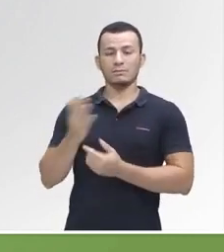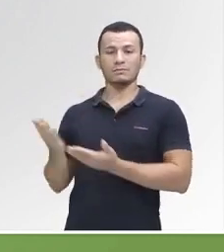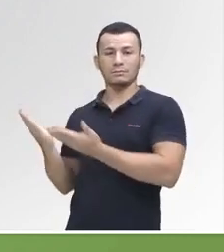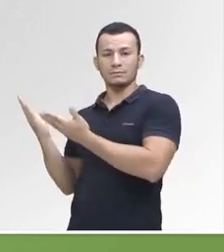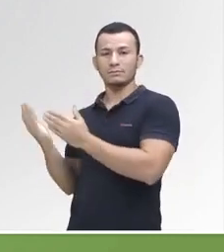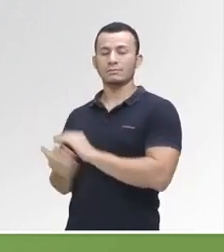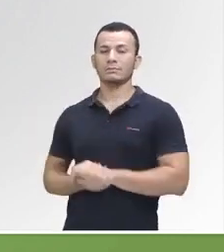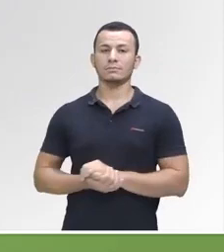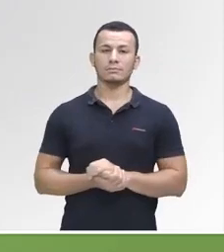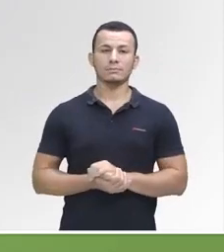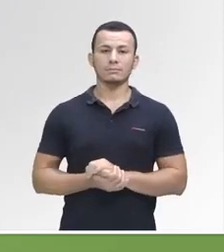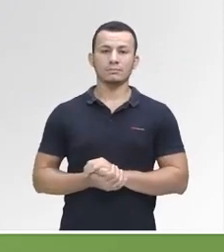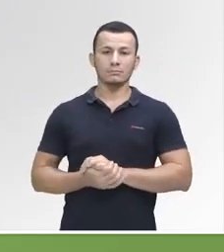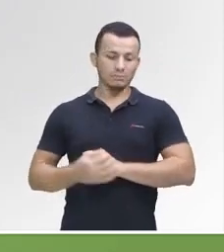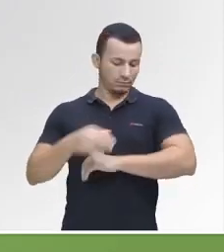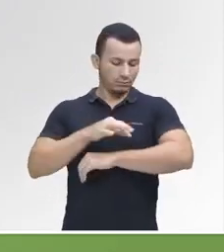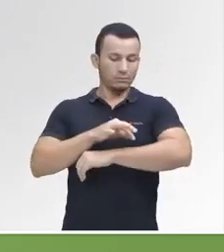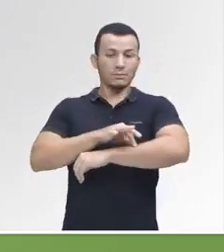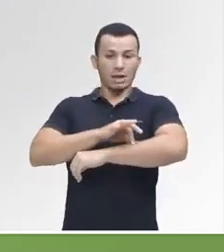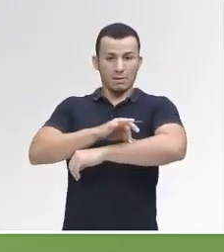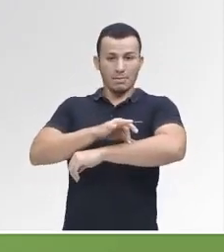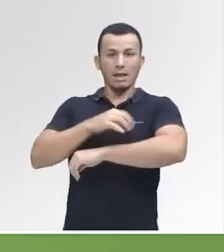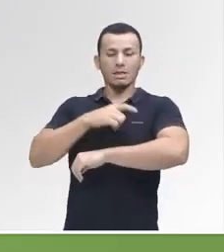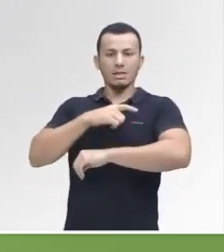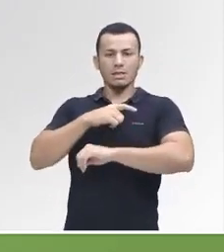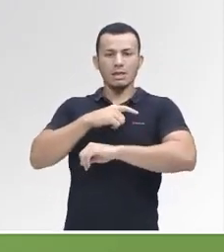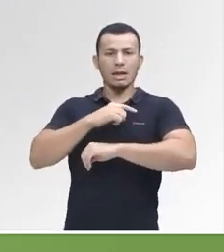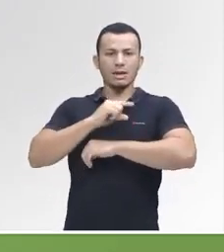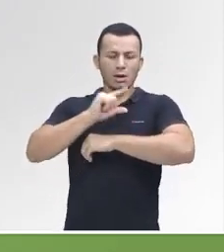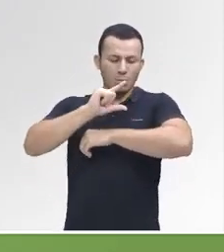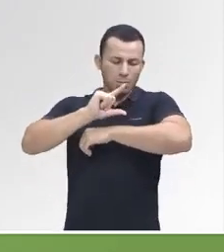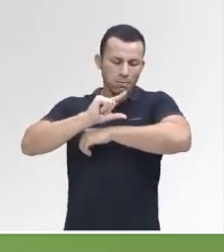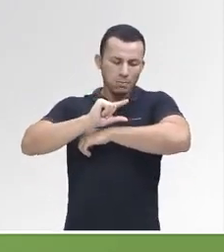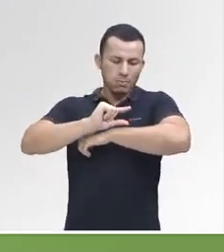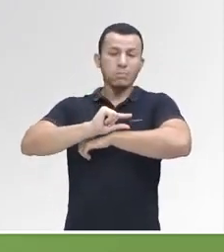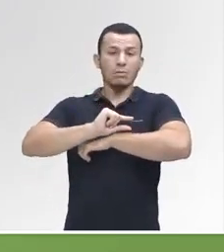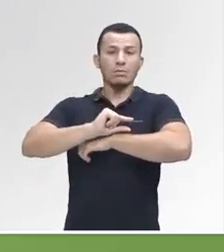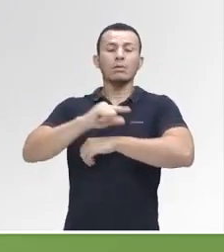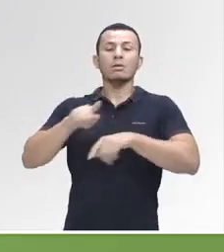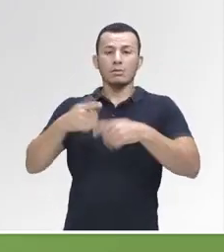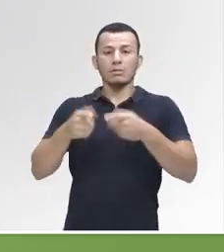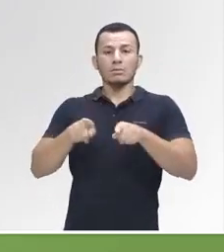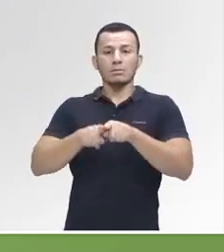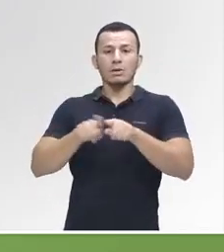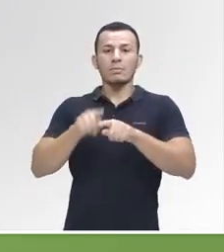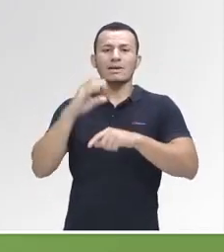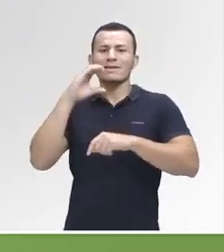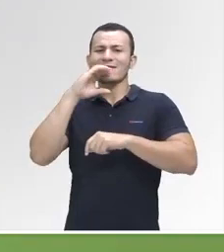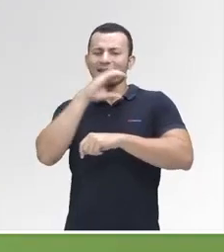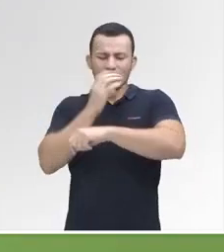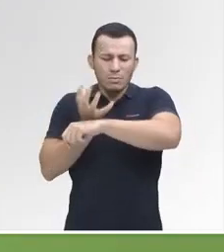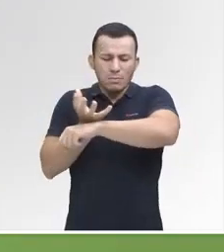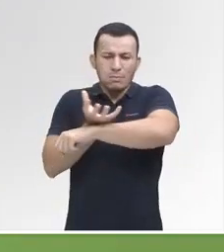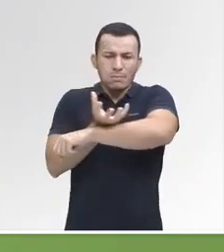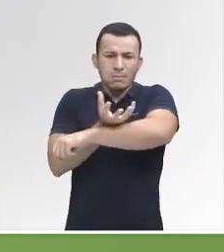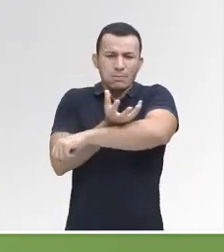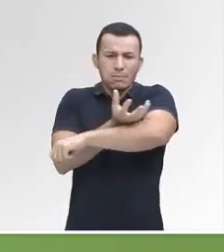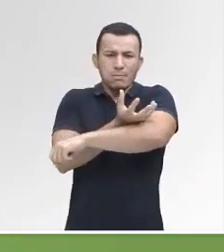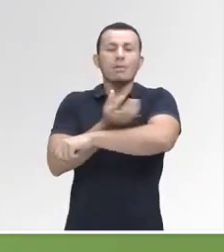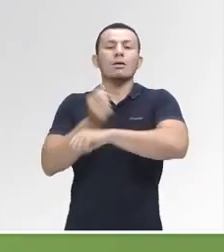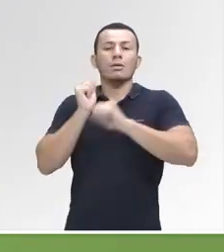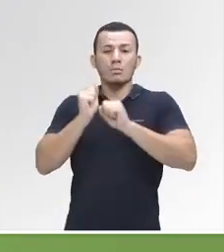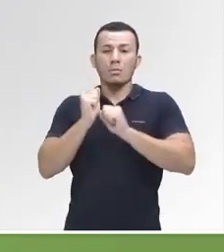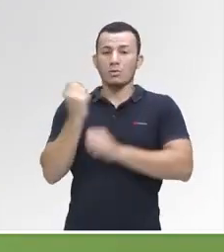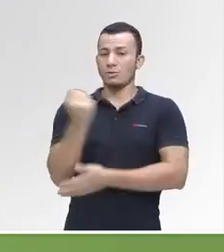a pele ela possui várias camadas, então a queimadura ela também pode ser mais grave de acordo